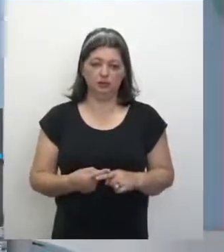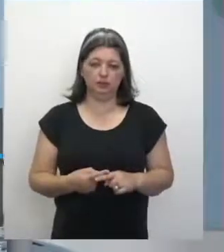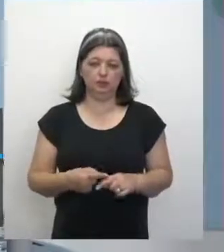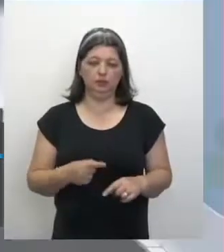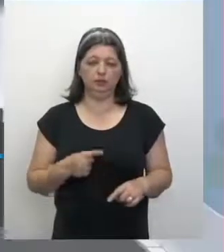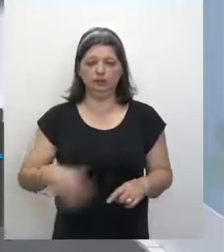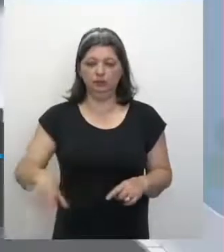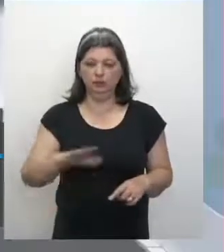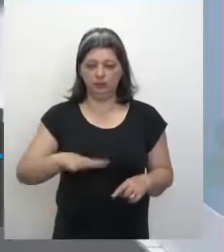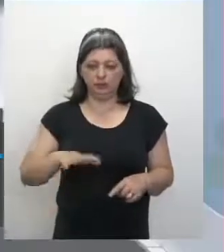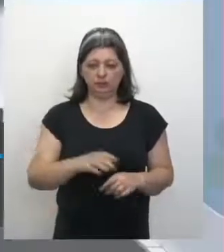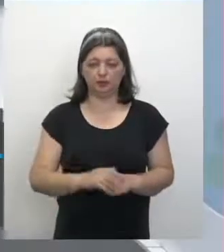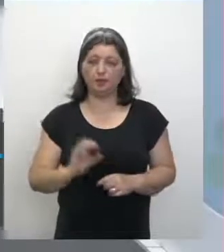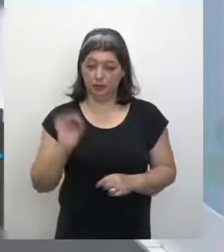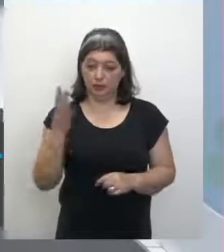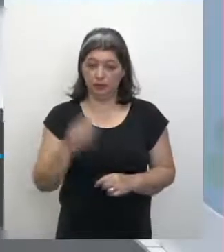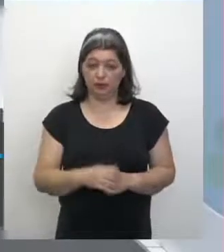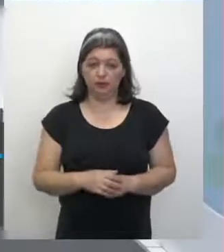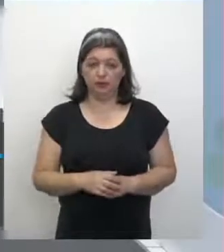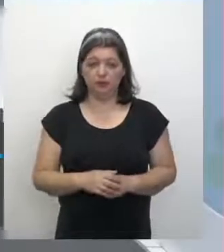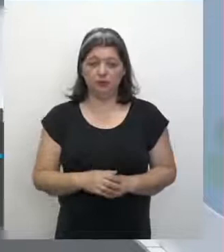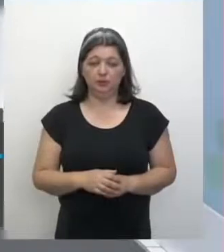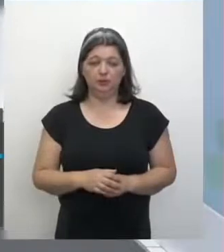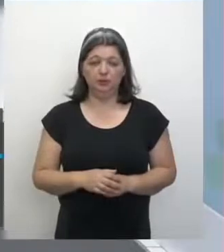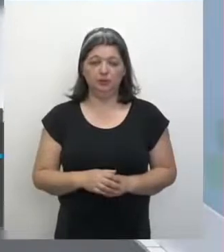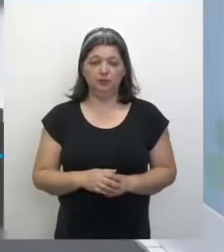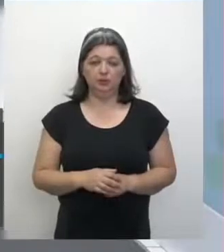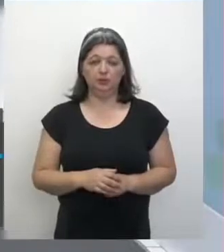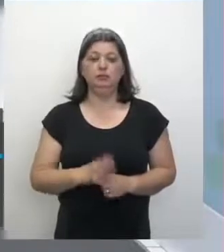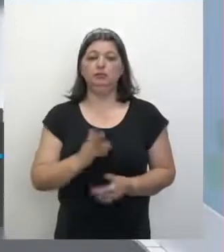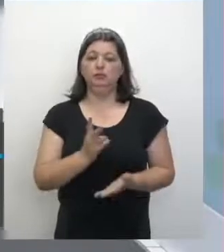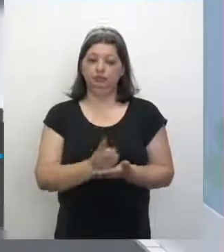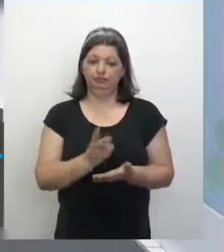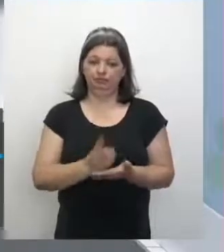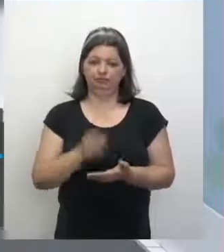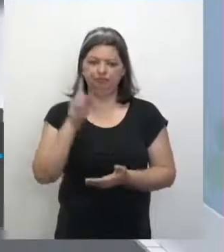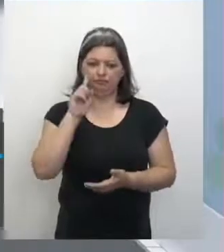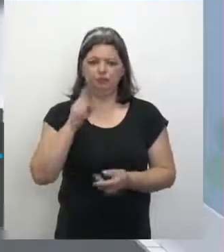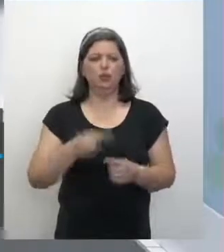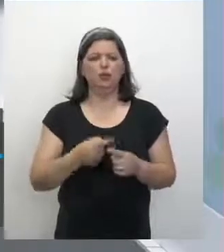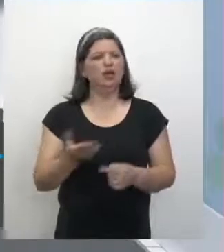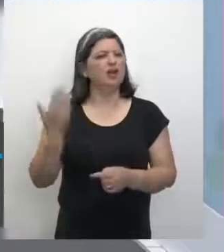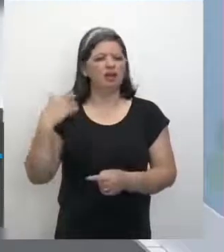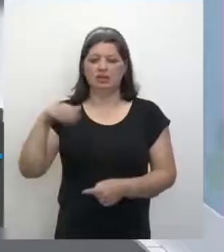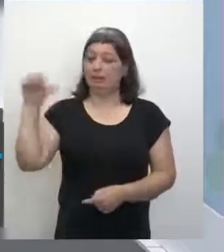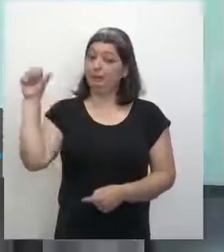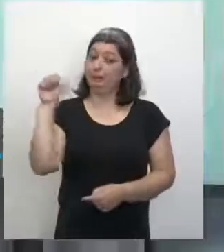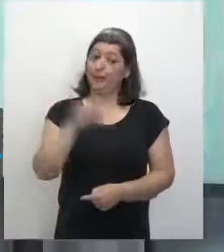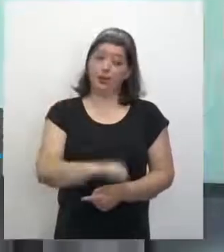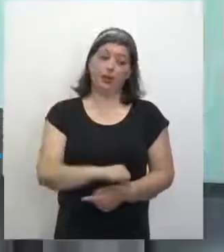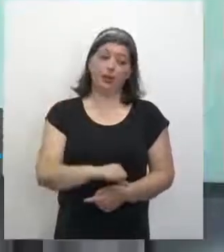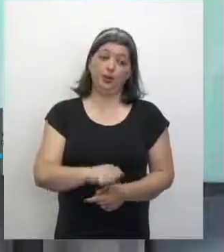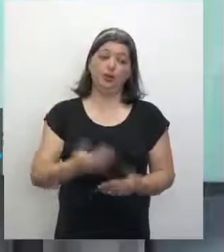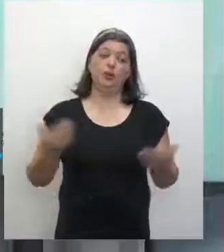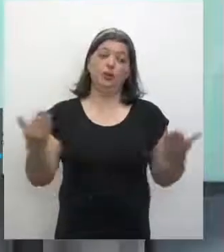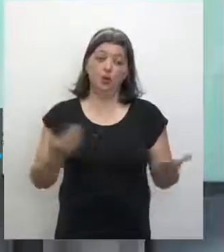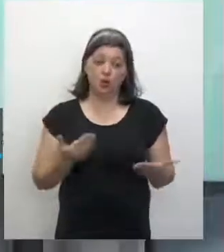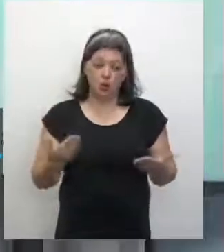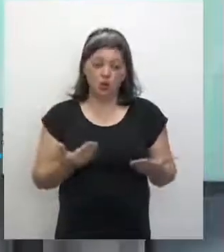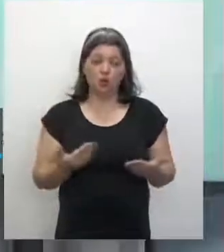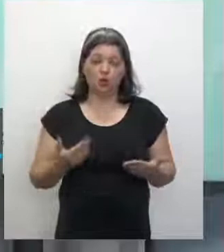naquela região. Sempre quando a gente fala em território, mesmo nos dias de hoje, antigamente era pior, mas mesmo nos dias de hoje